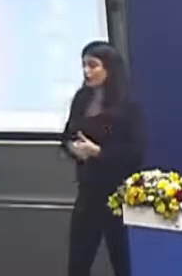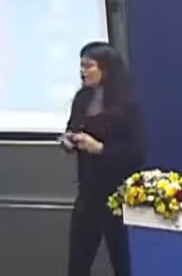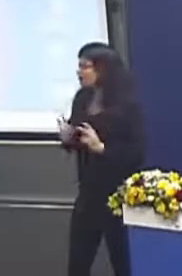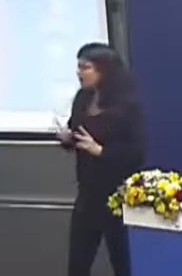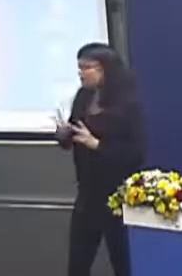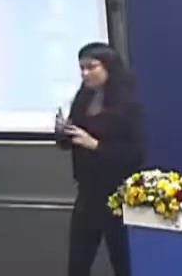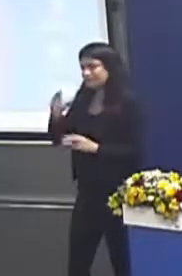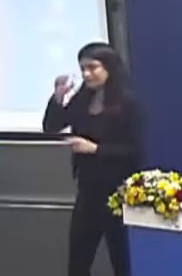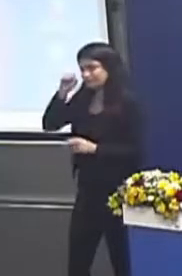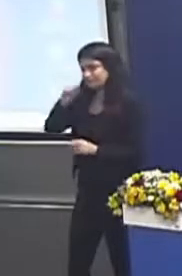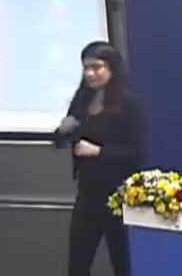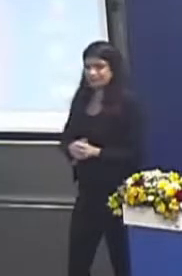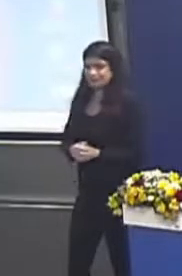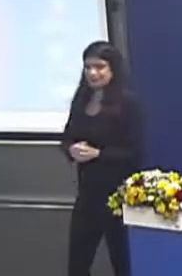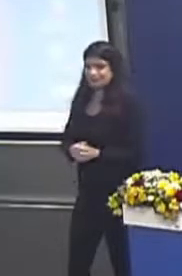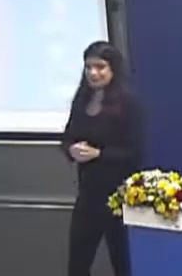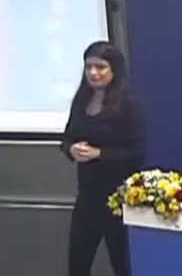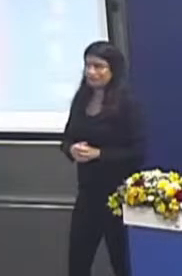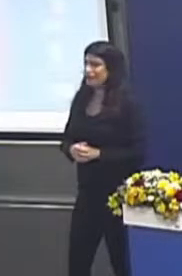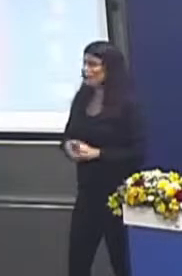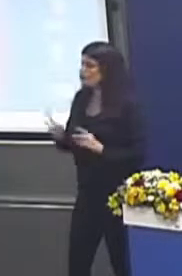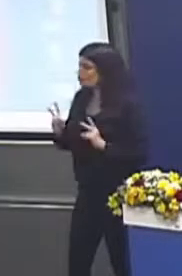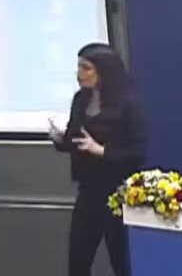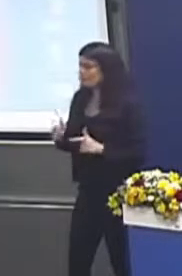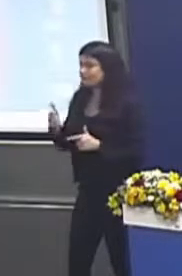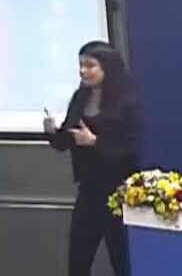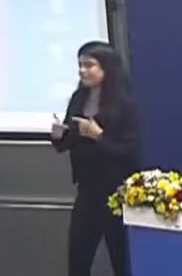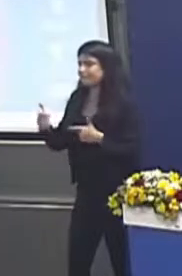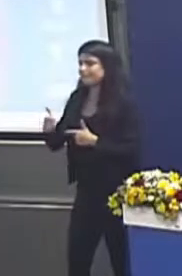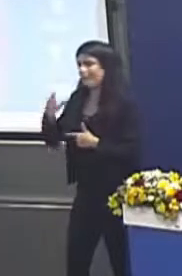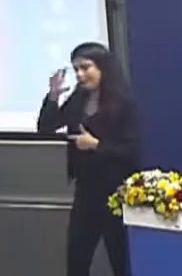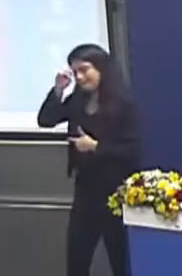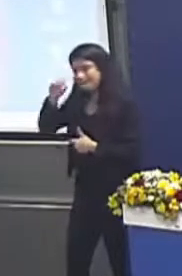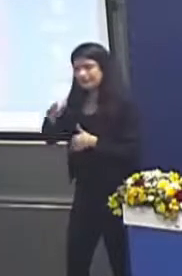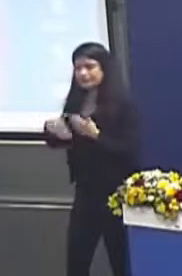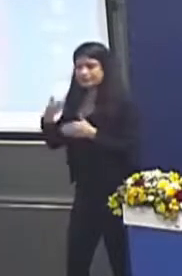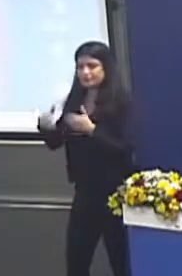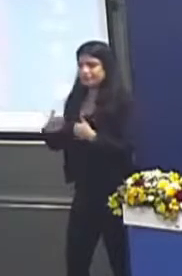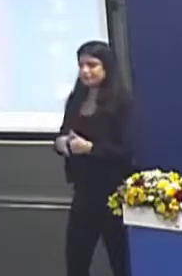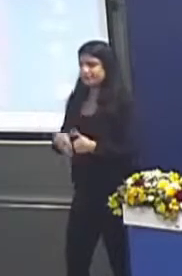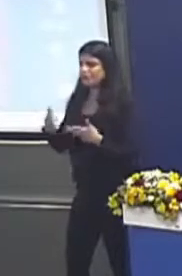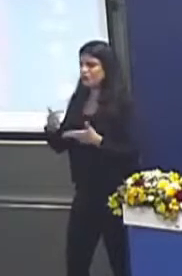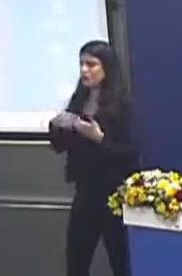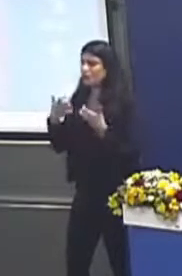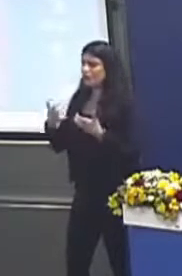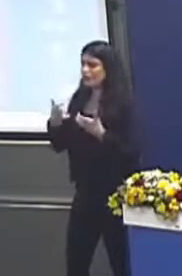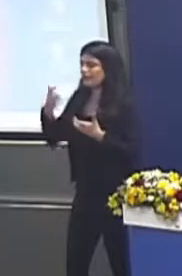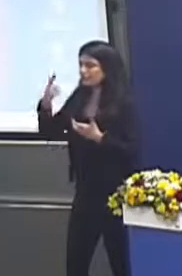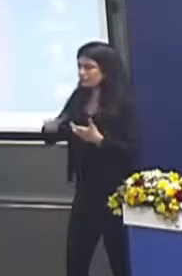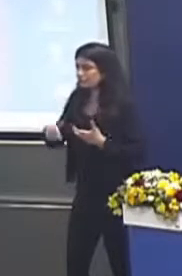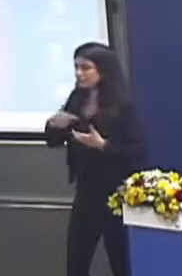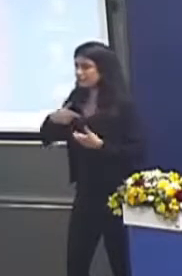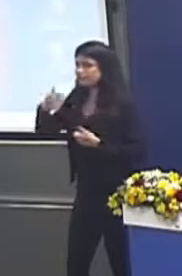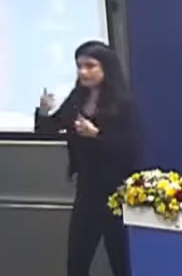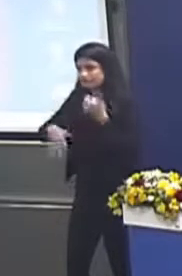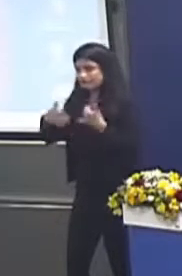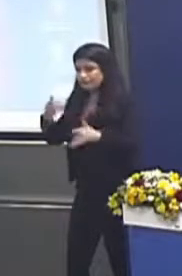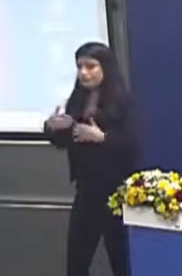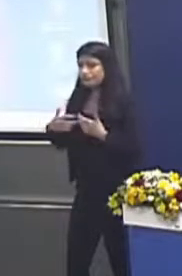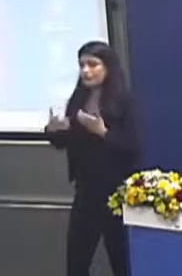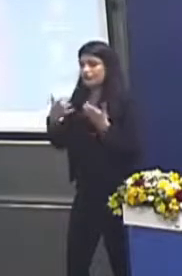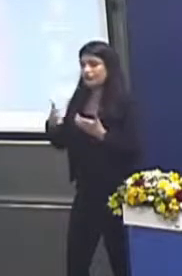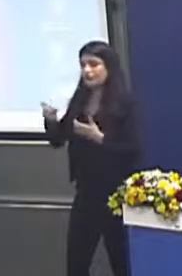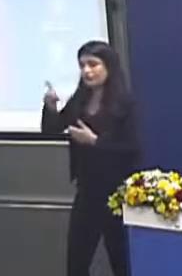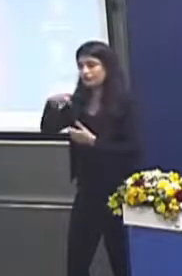aprendendo ainda, a gente aprendeu fazendo. Então, eu quero que as minhas palavras, elas sejam